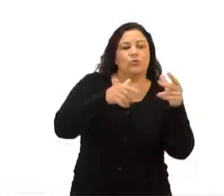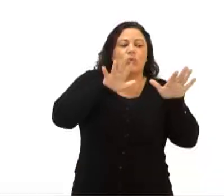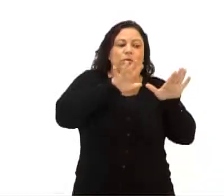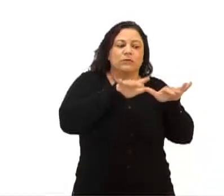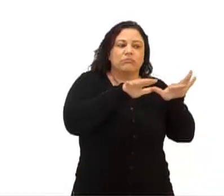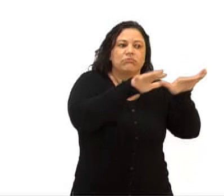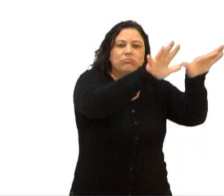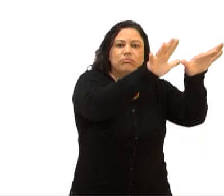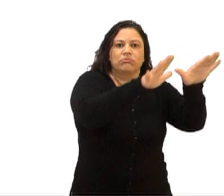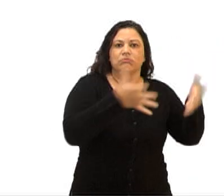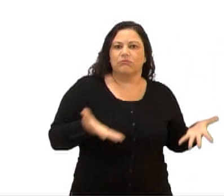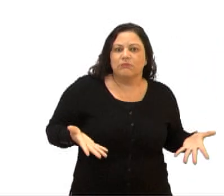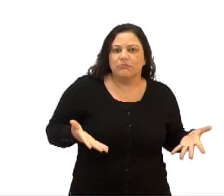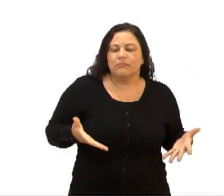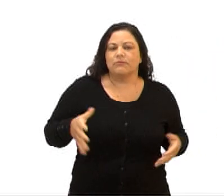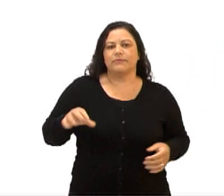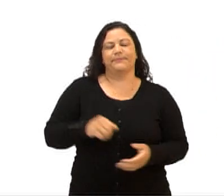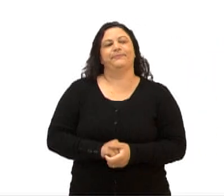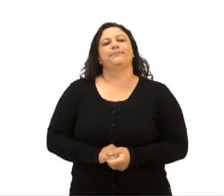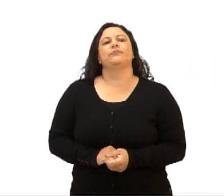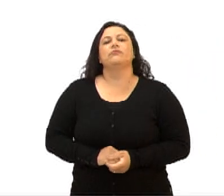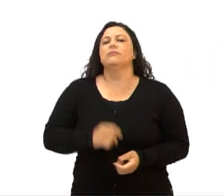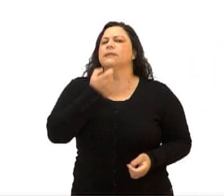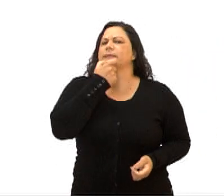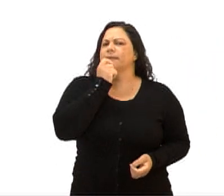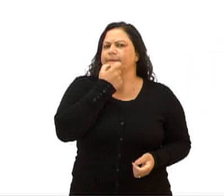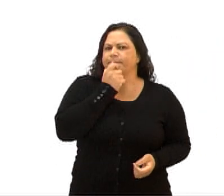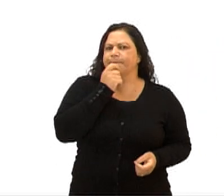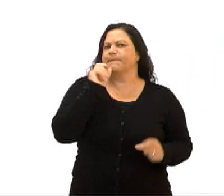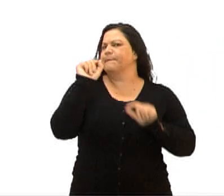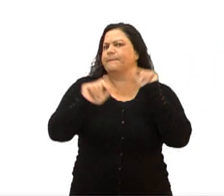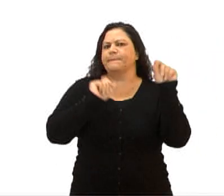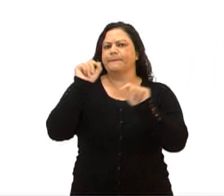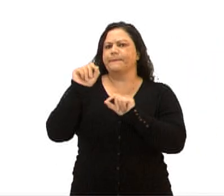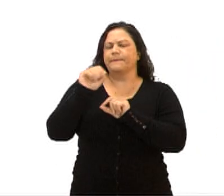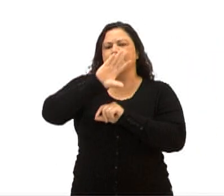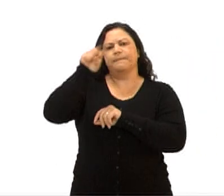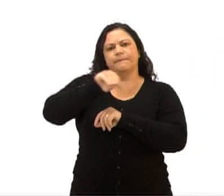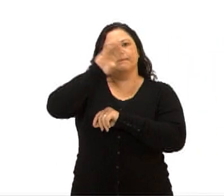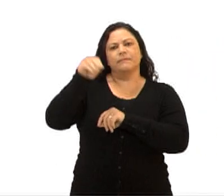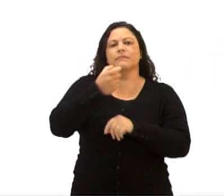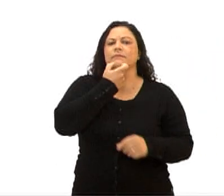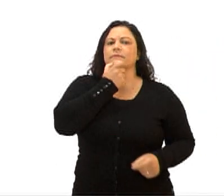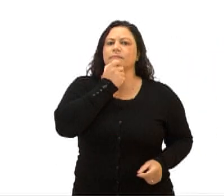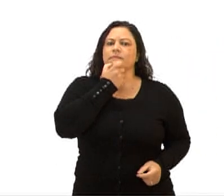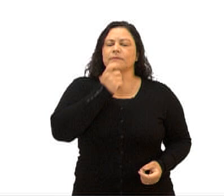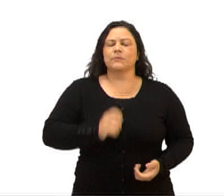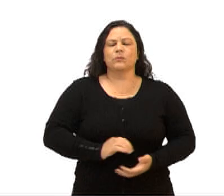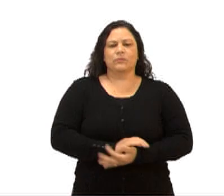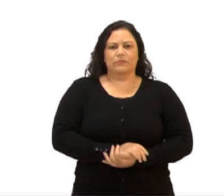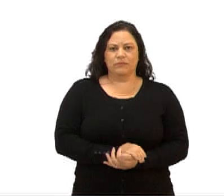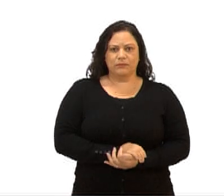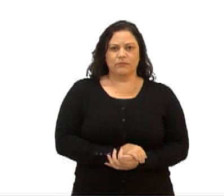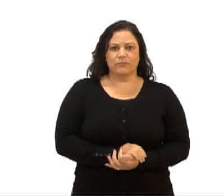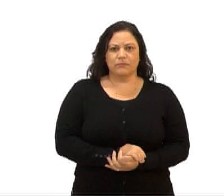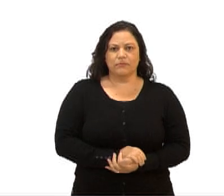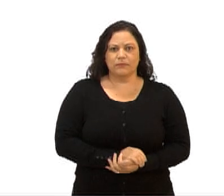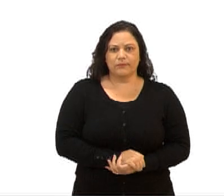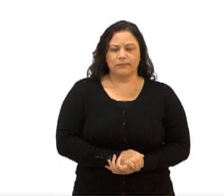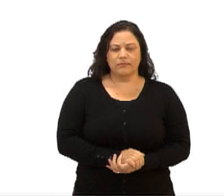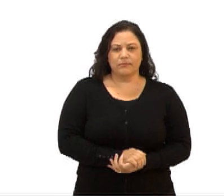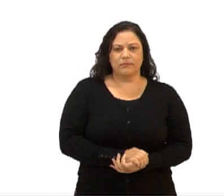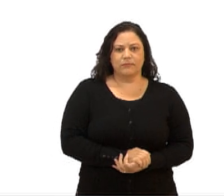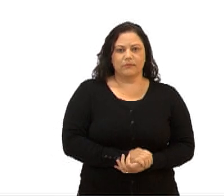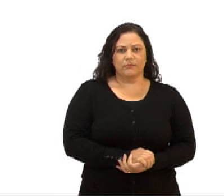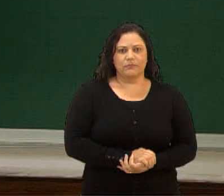próximo, ó. Em inglês, esse provérbio fica assim, ó. A bird in hand is worth two in the